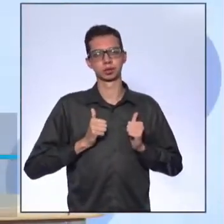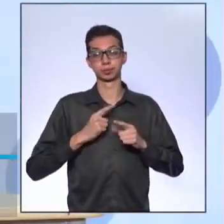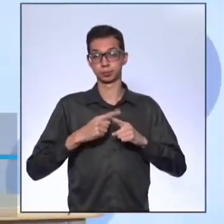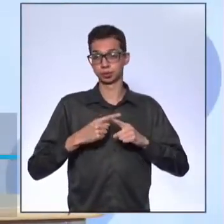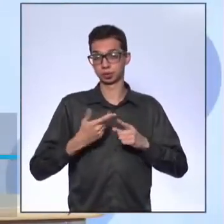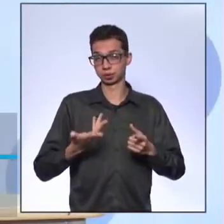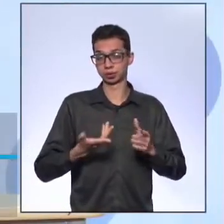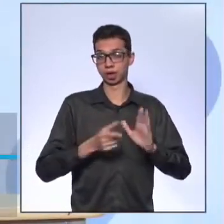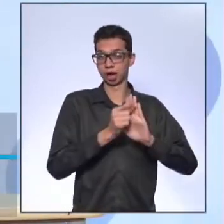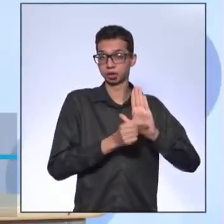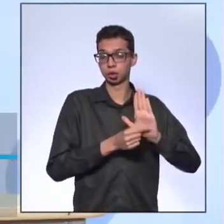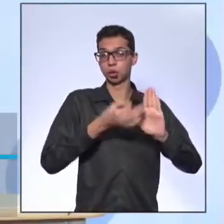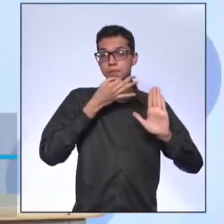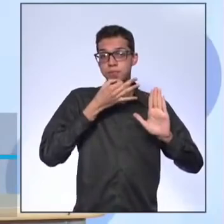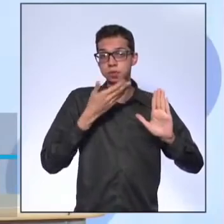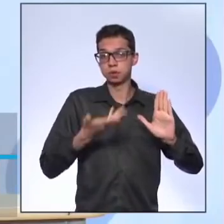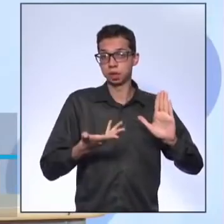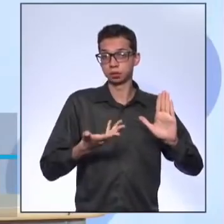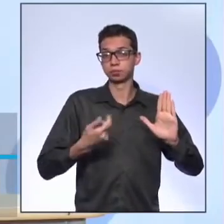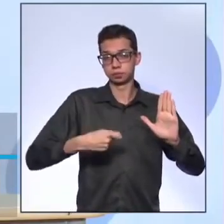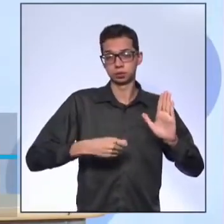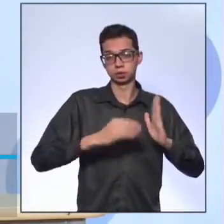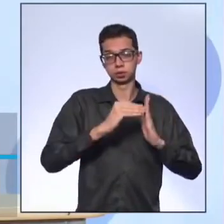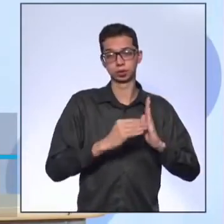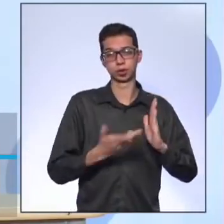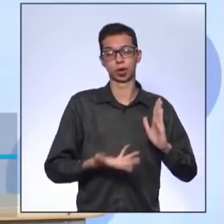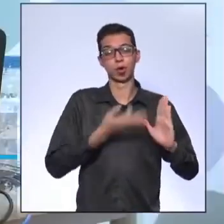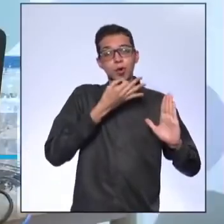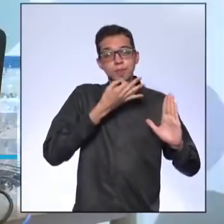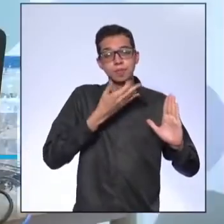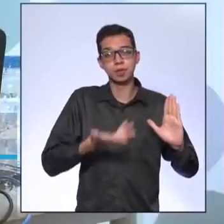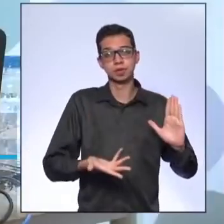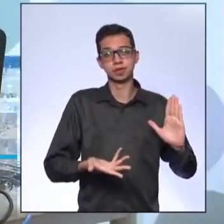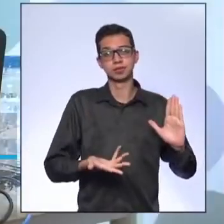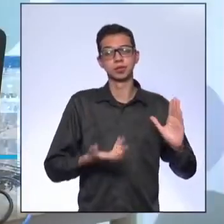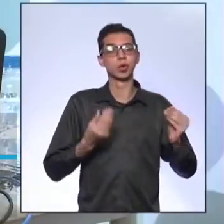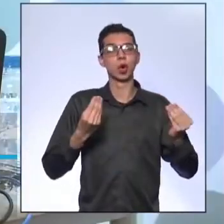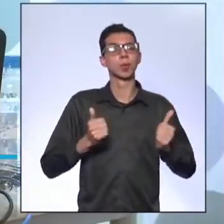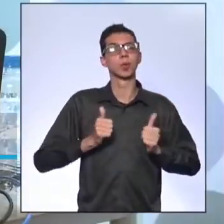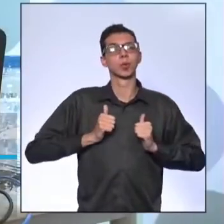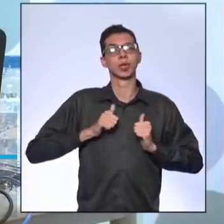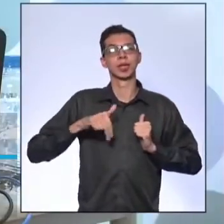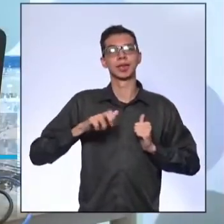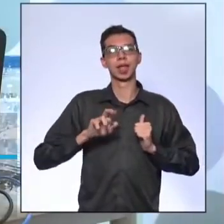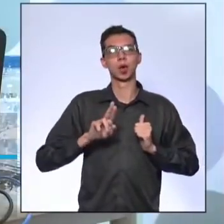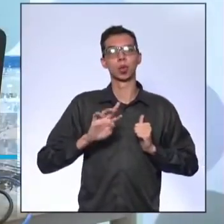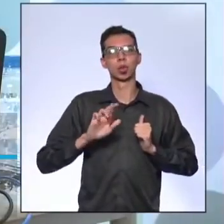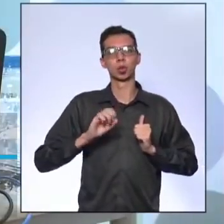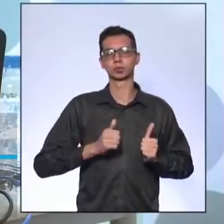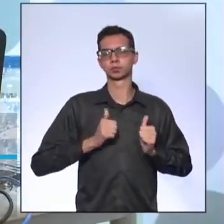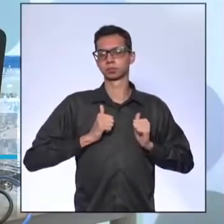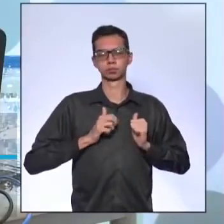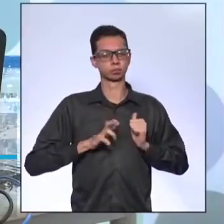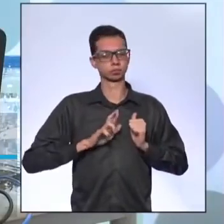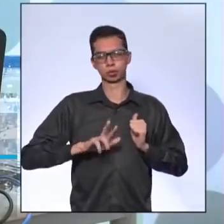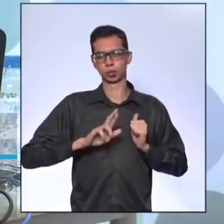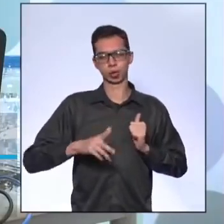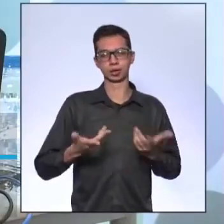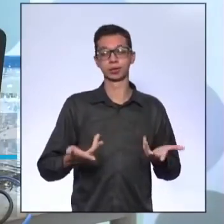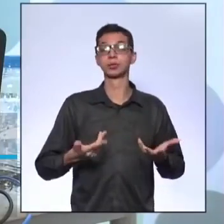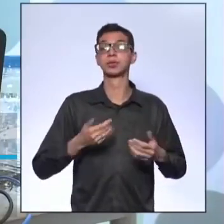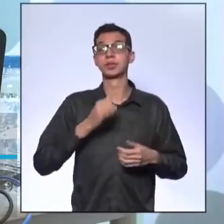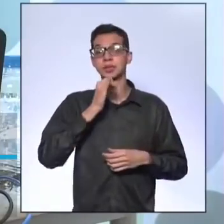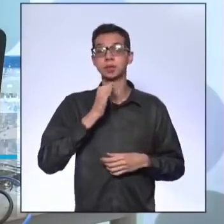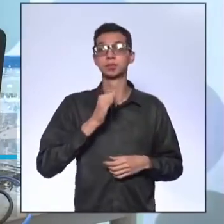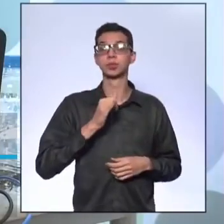de opinião é opinião. Como ele se mantém neutro, não é escrito em primeira pessoa. Se ele fosse se posicionar, ele tinha que